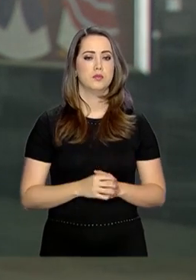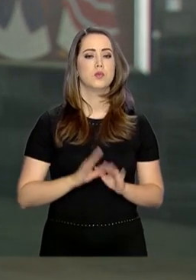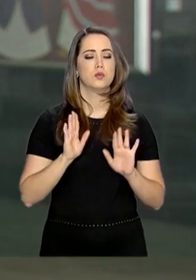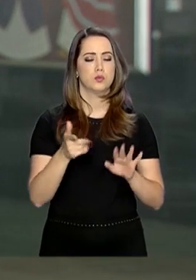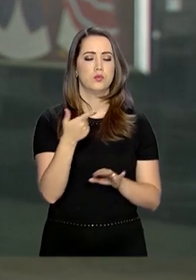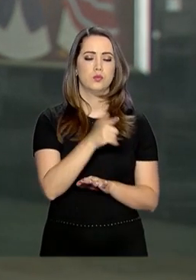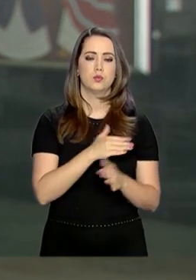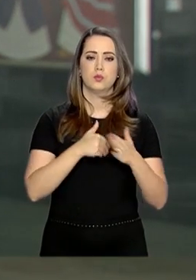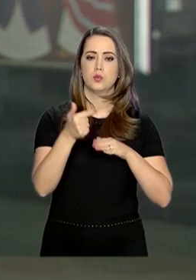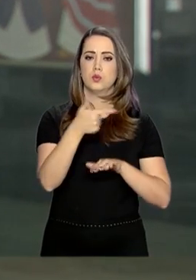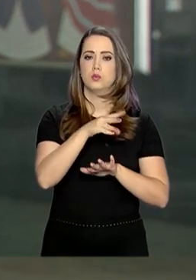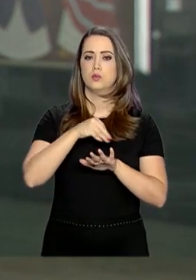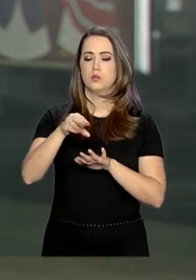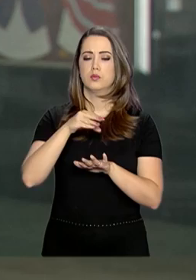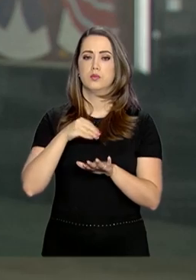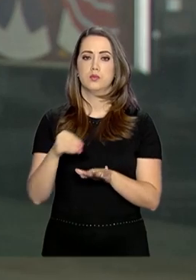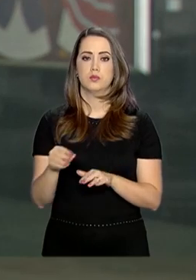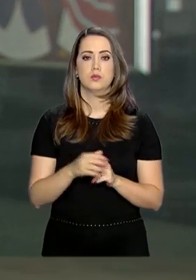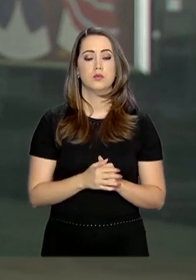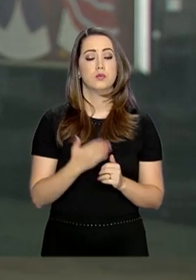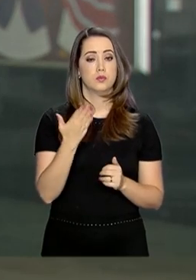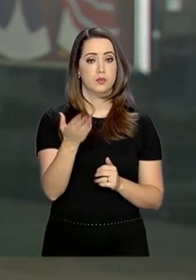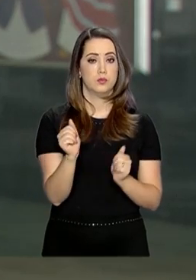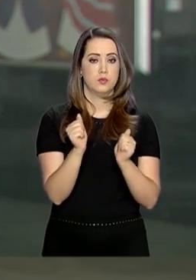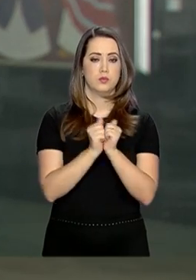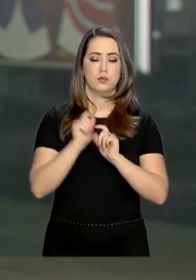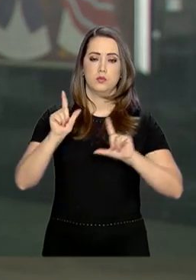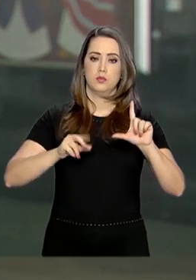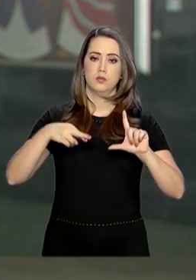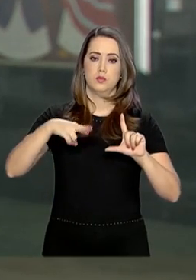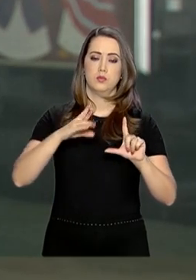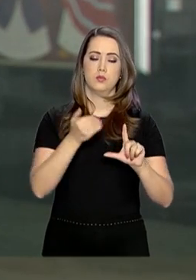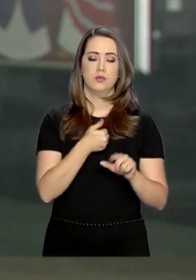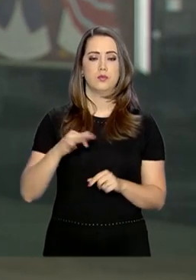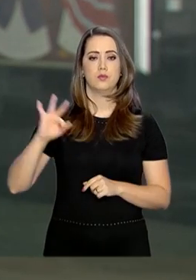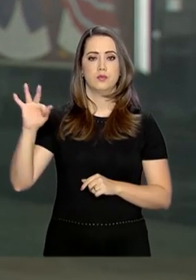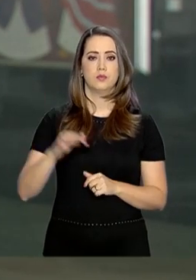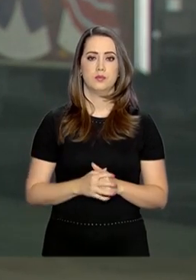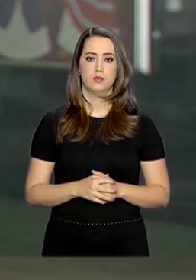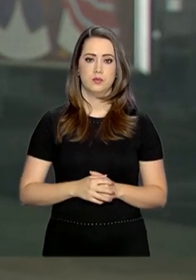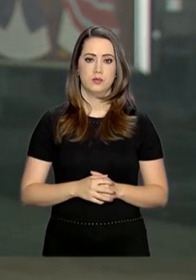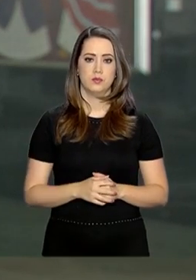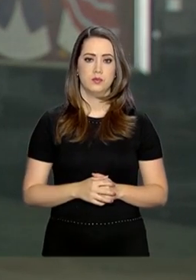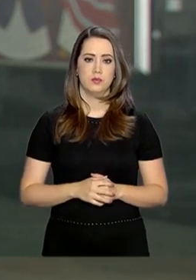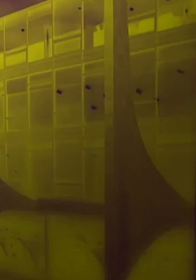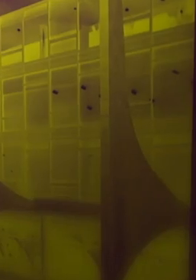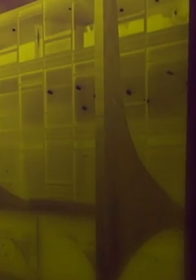Podemos voltar a qualquer momento com mais informações. Fique na NBR, a TV do Governo Federal.